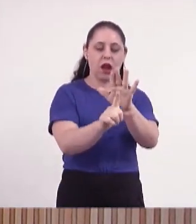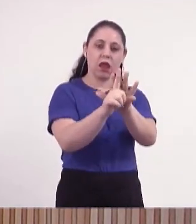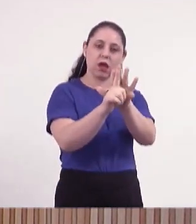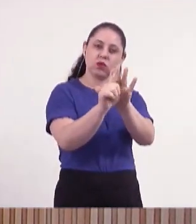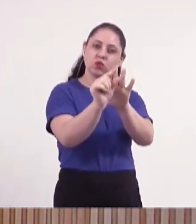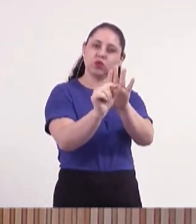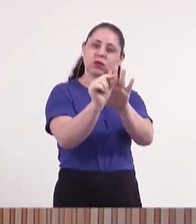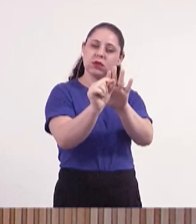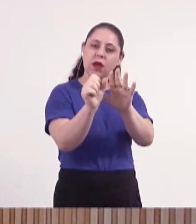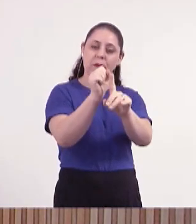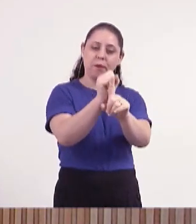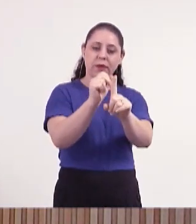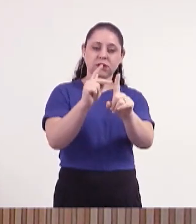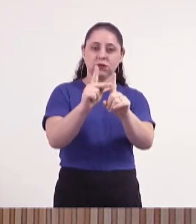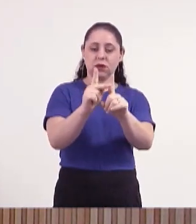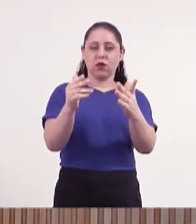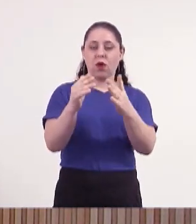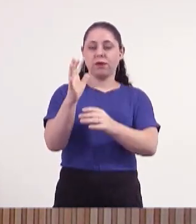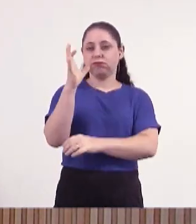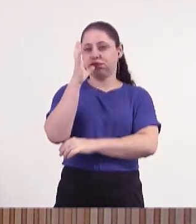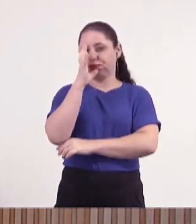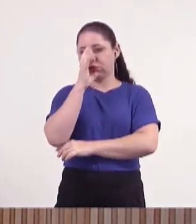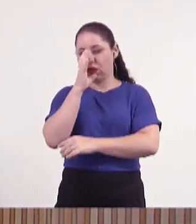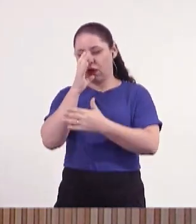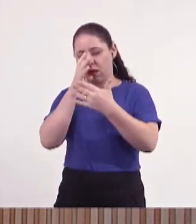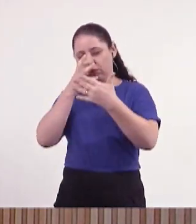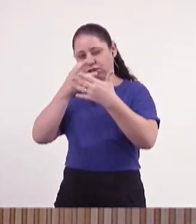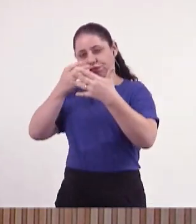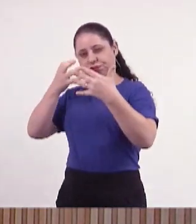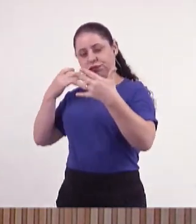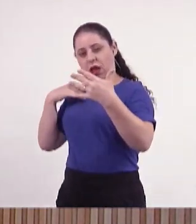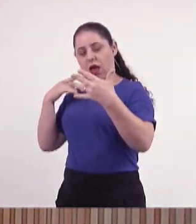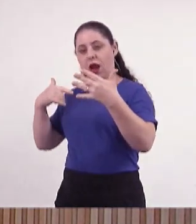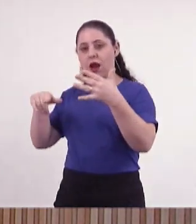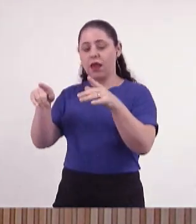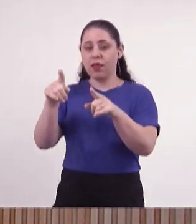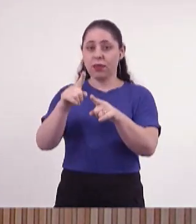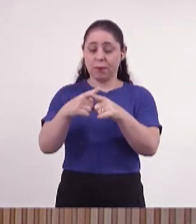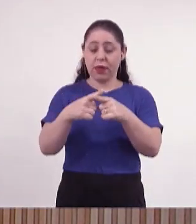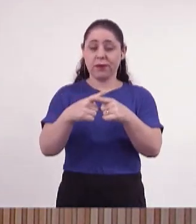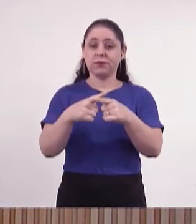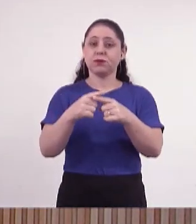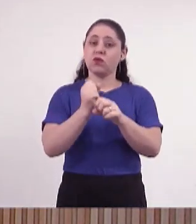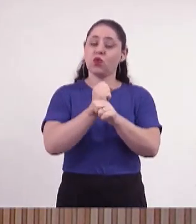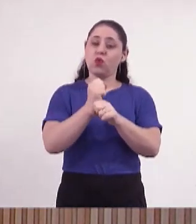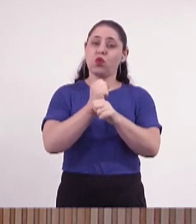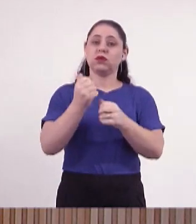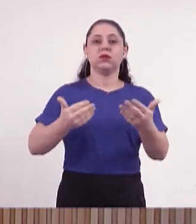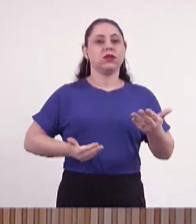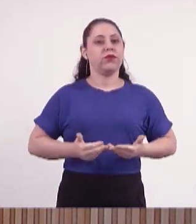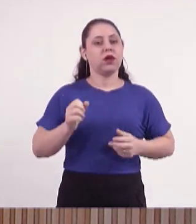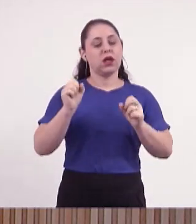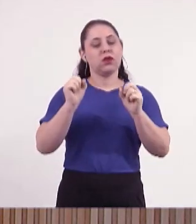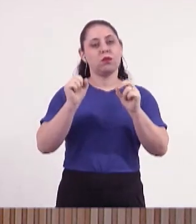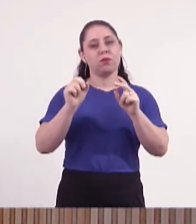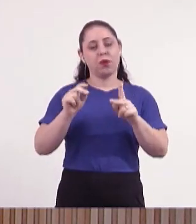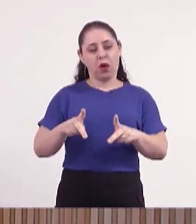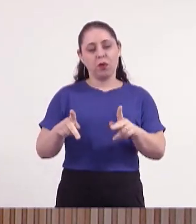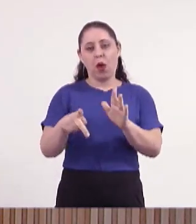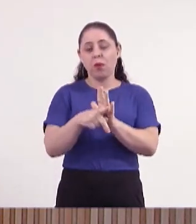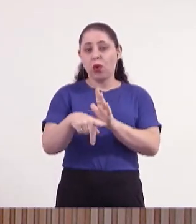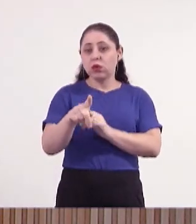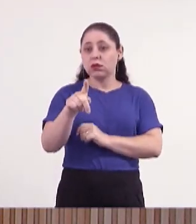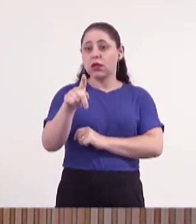que trata sobre a Previdência Estadual. A gente vem acompanhando bastante esse assunto ao longo de todo o ano. Os servidores estaduais